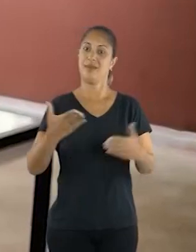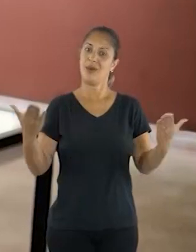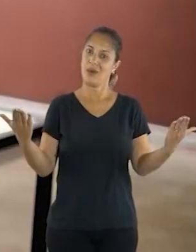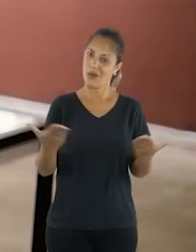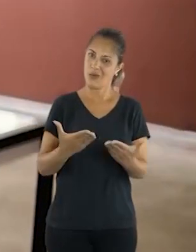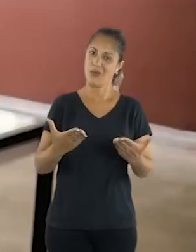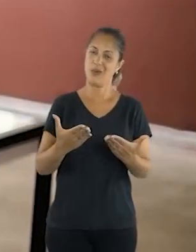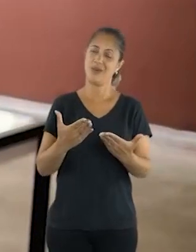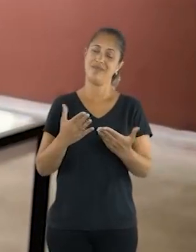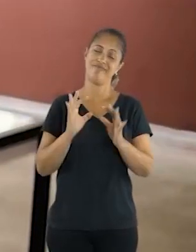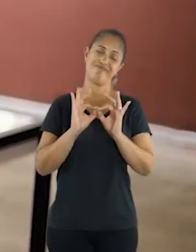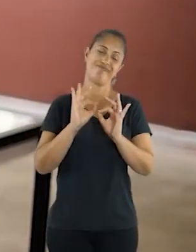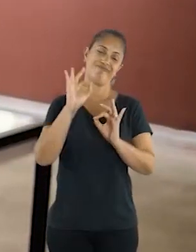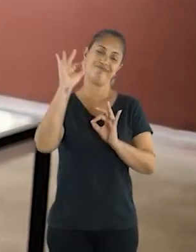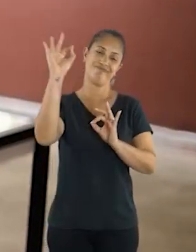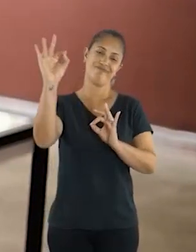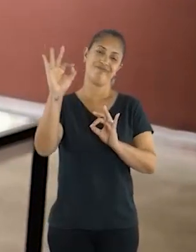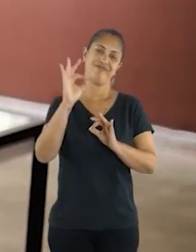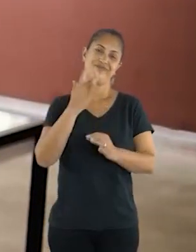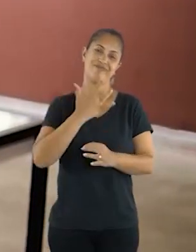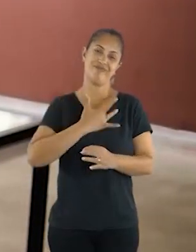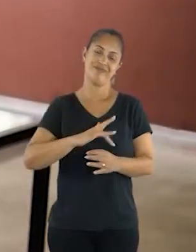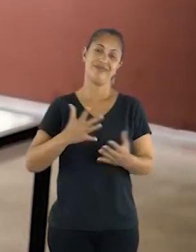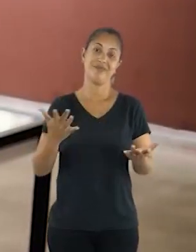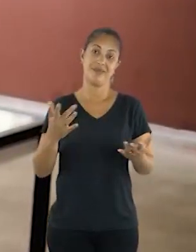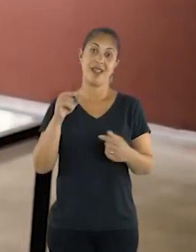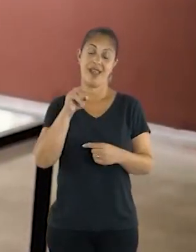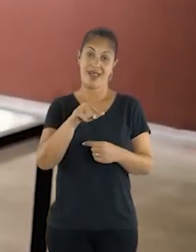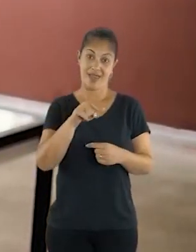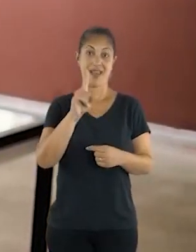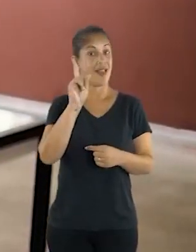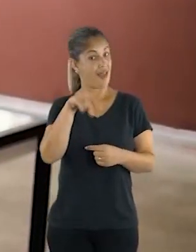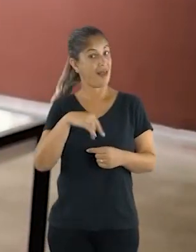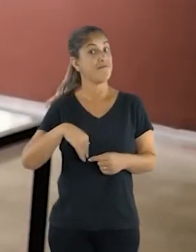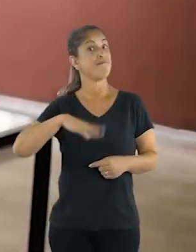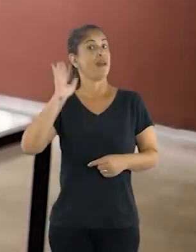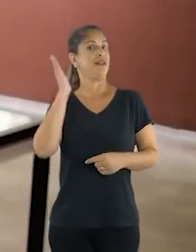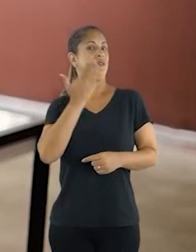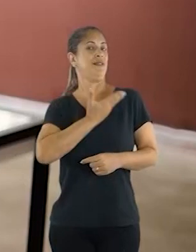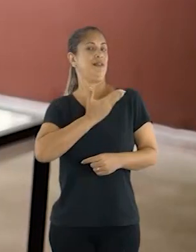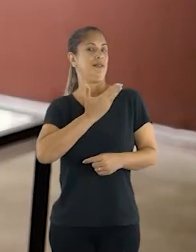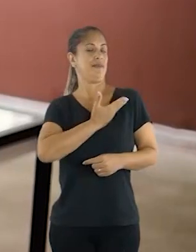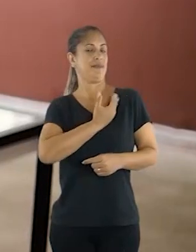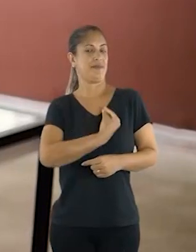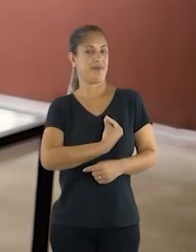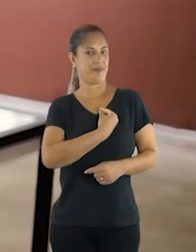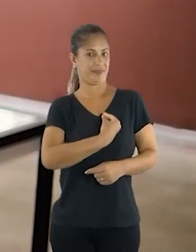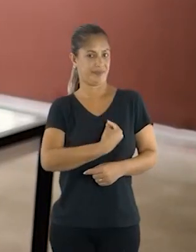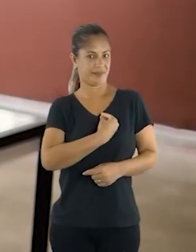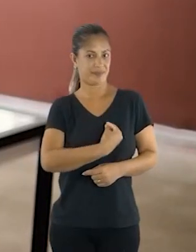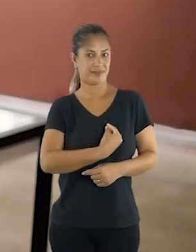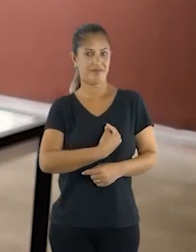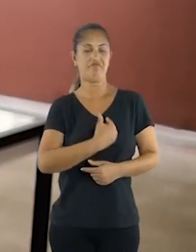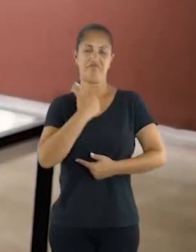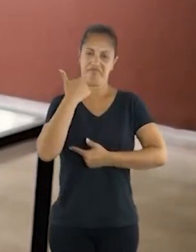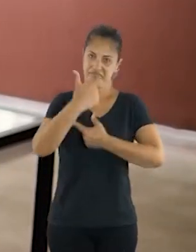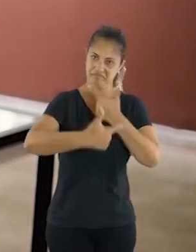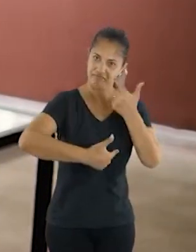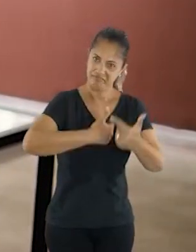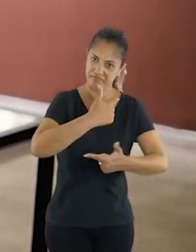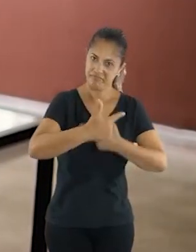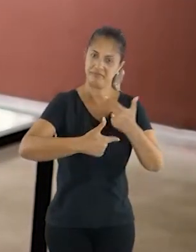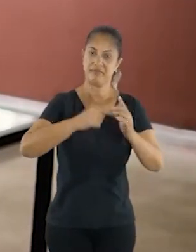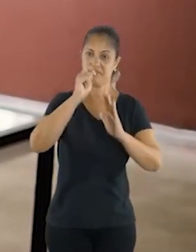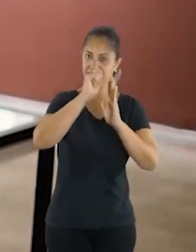hoje tão longe da gente. Foi ele um grande amigo que na vida se dedicou